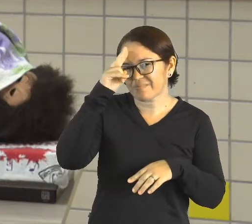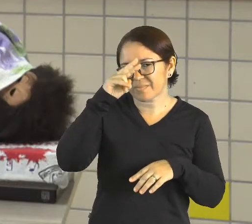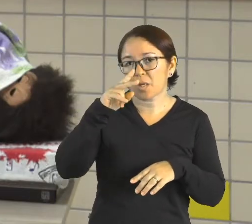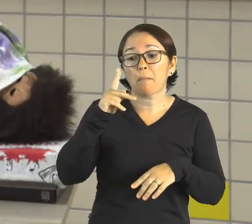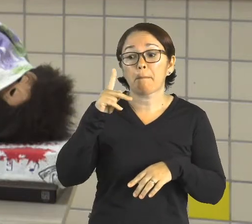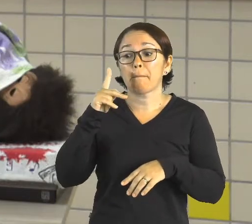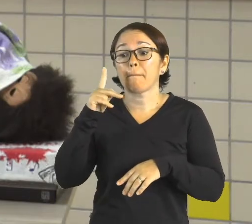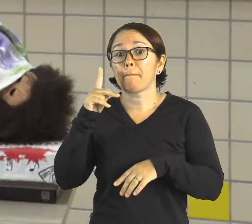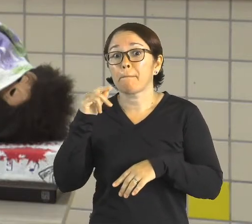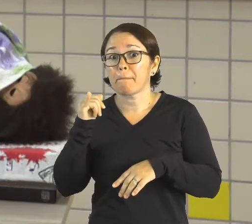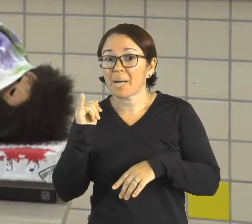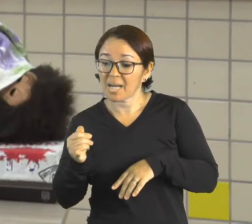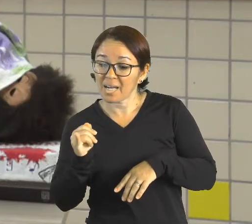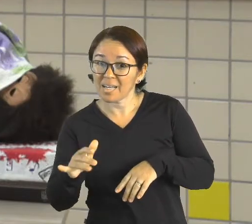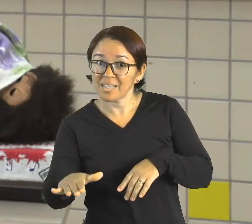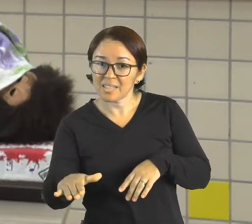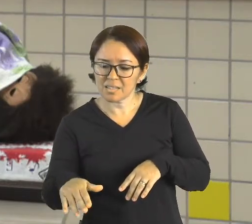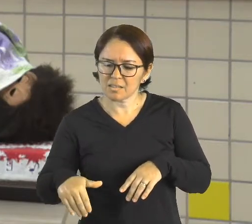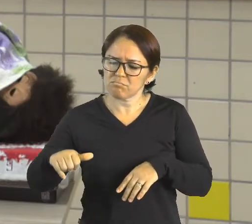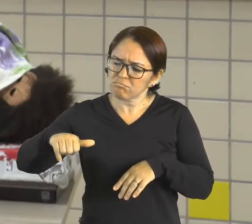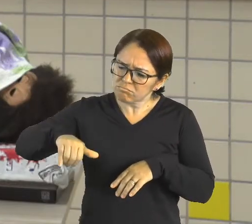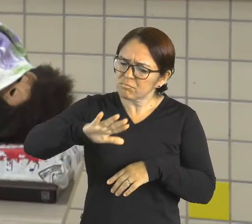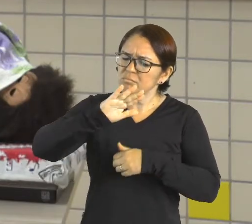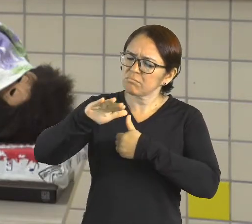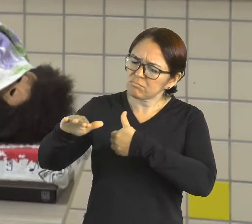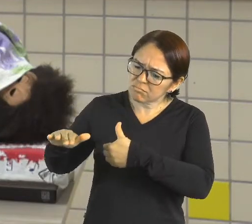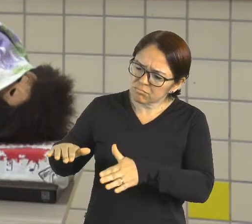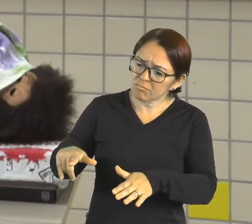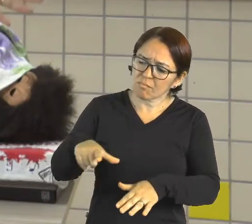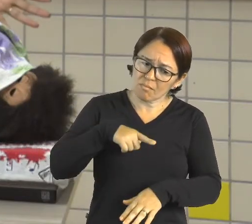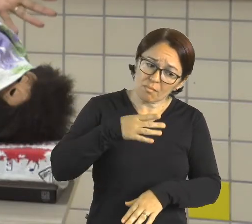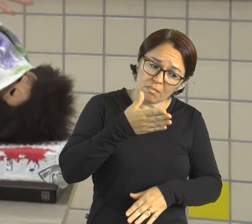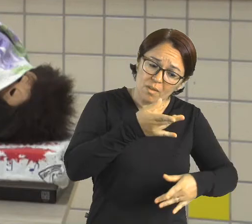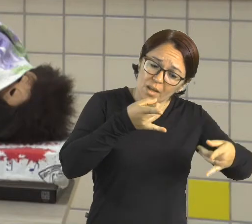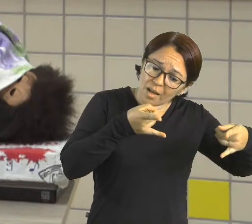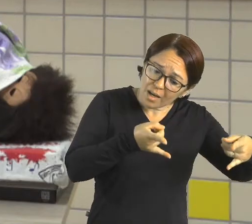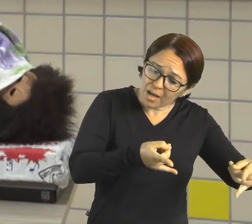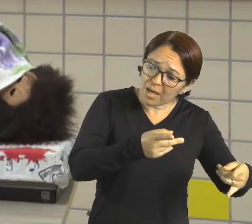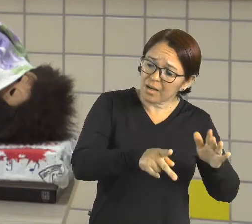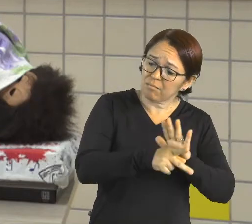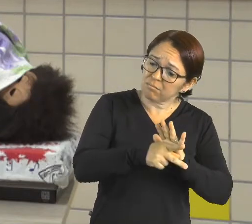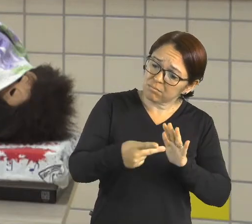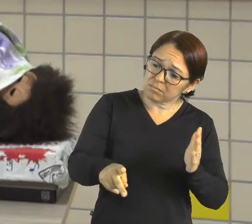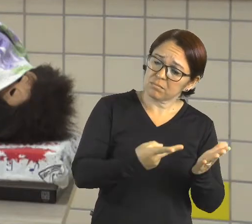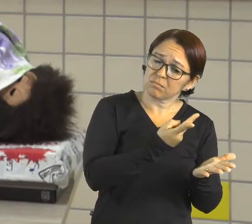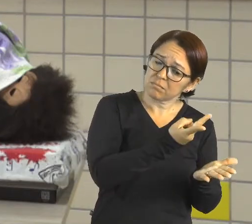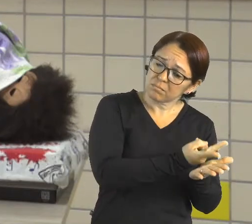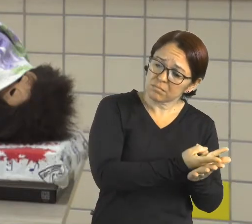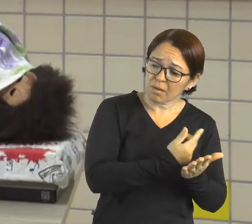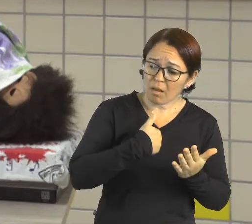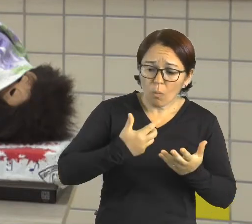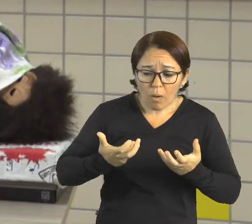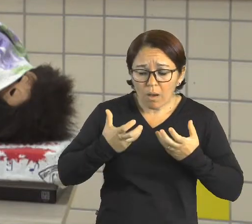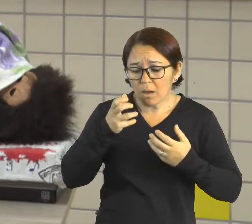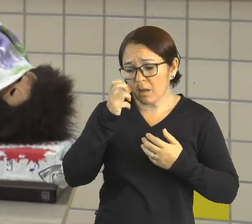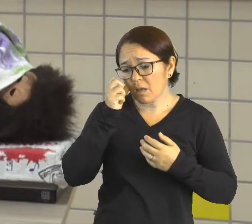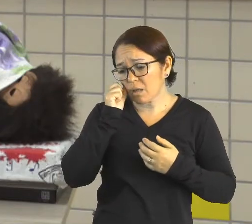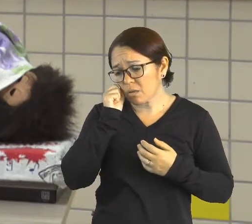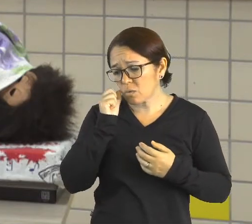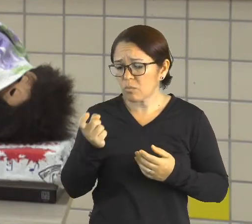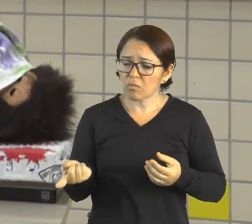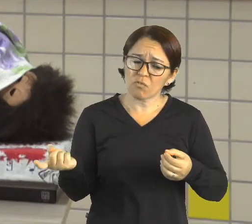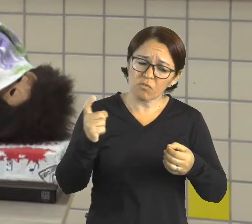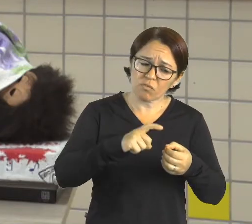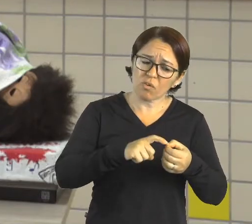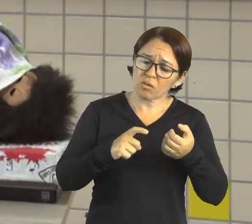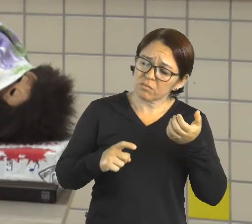falava, macaquinho, sai daí, você tem a sua cama para se deitar. Papai quer dormir, porque você não volta para